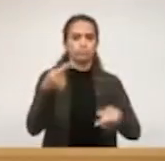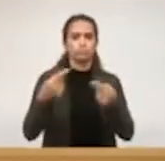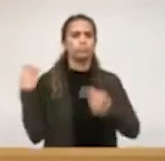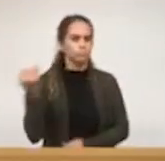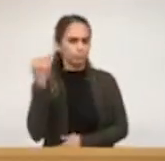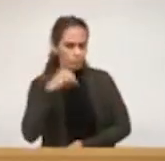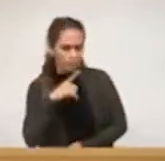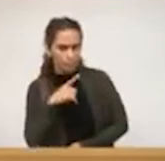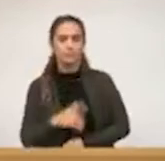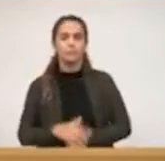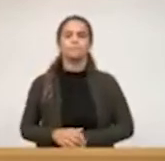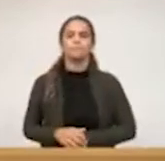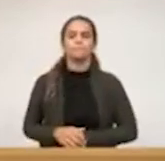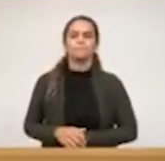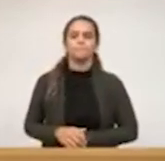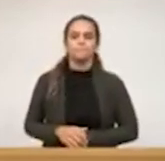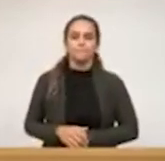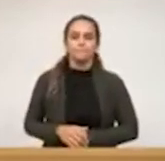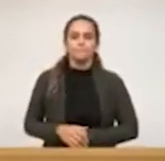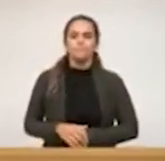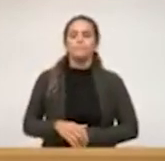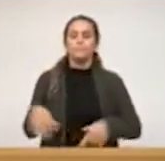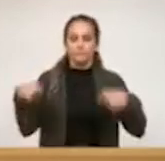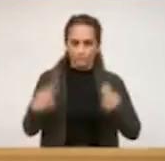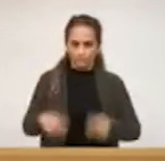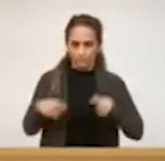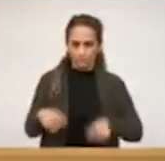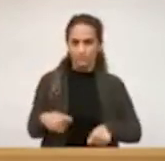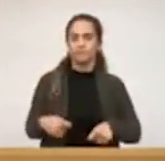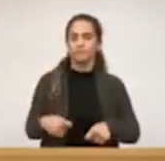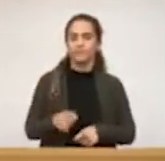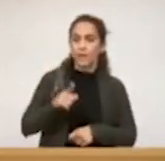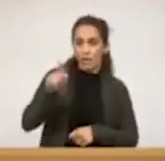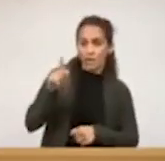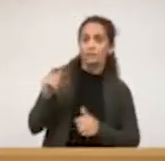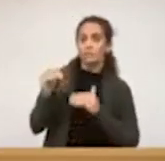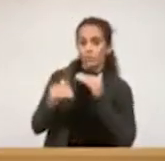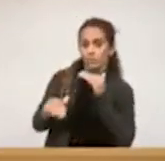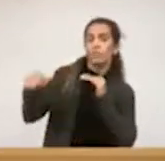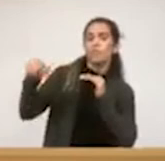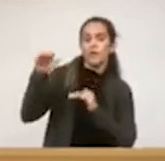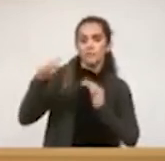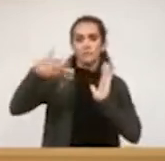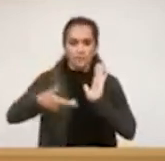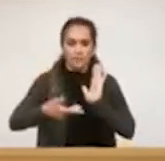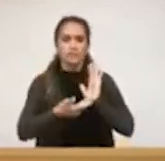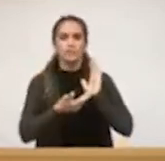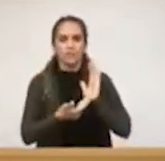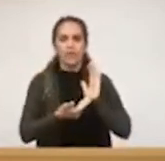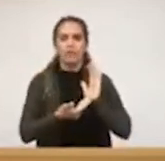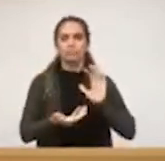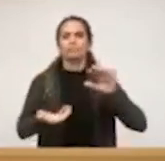importante e relevante que é preciso ser falta é daí do congresso nacional até de